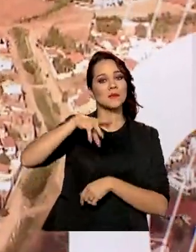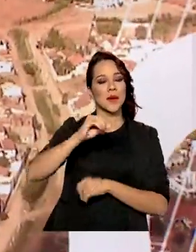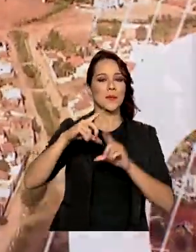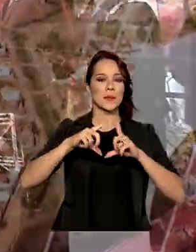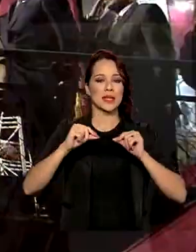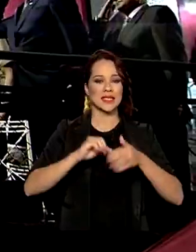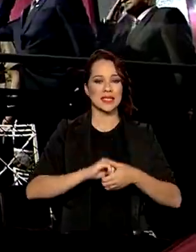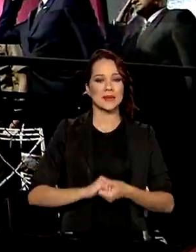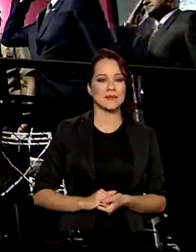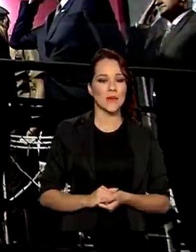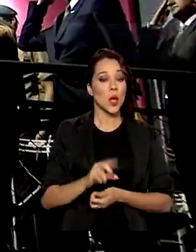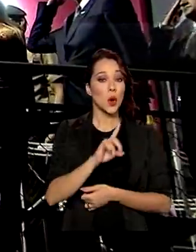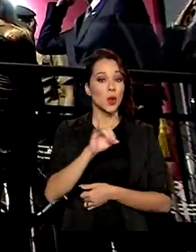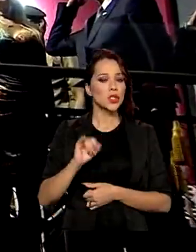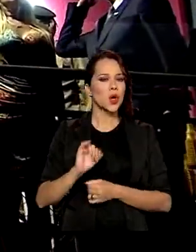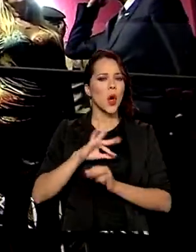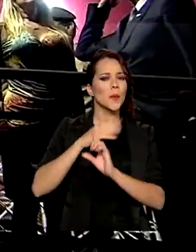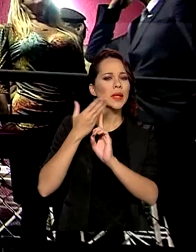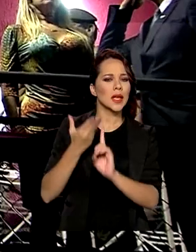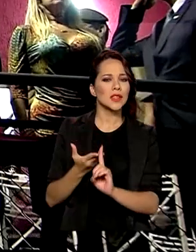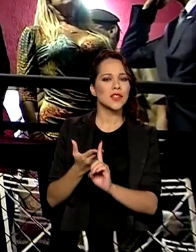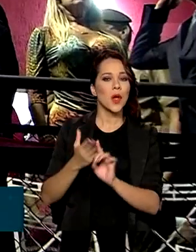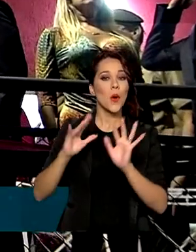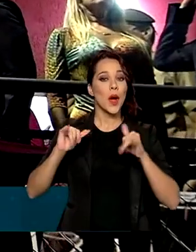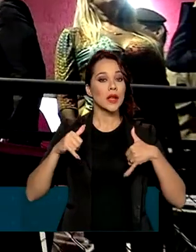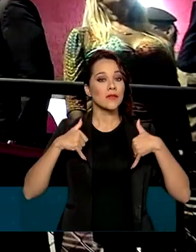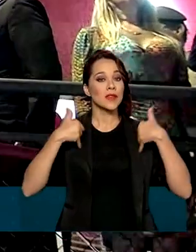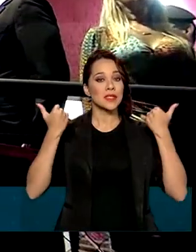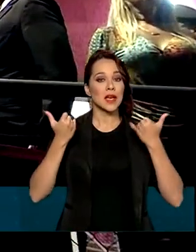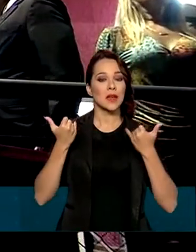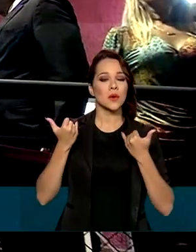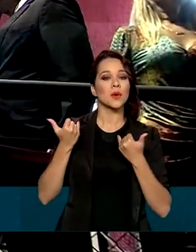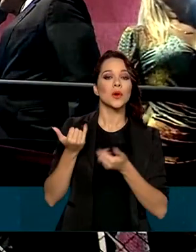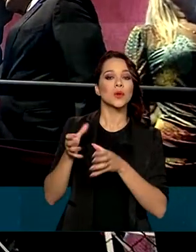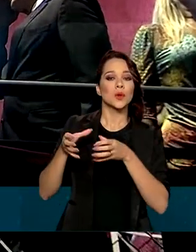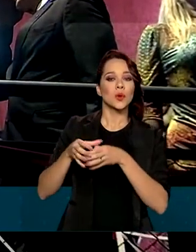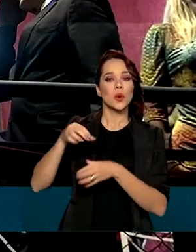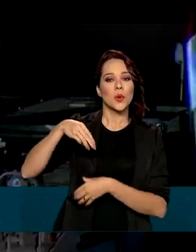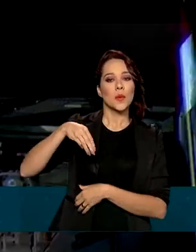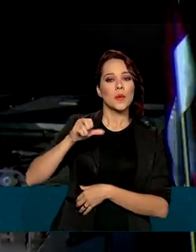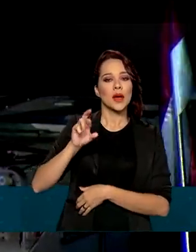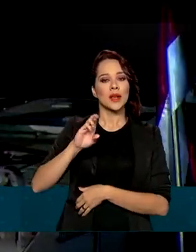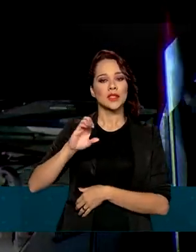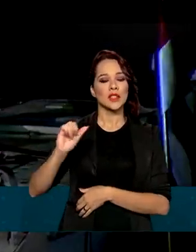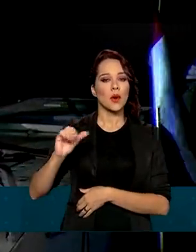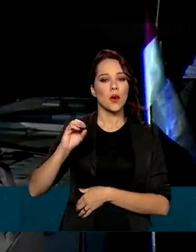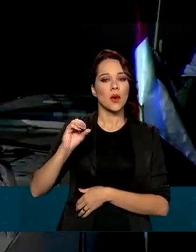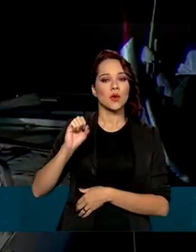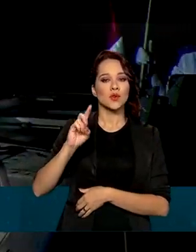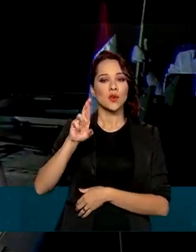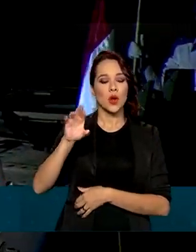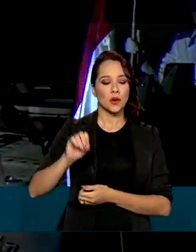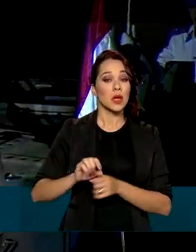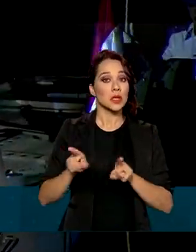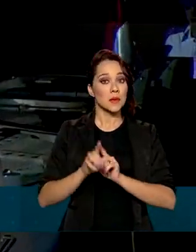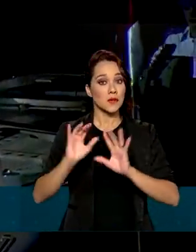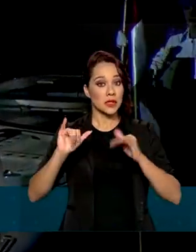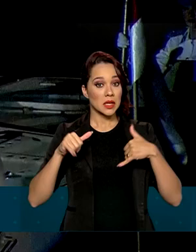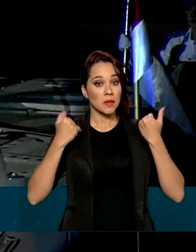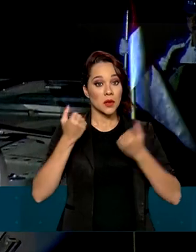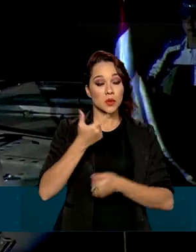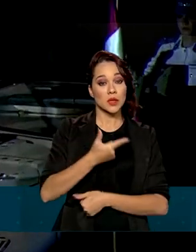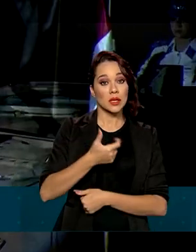Brasília. A data homenageia o aniversário do patrono do Regimento, Marechal Osório. Também foram celebrados os